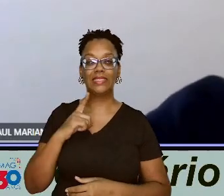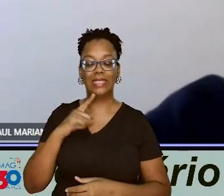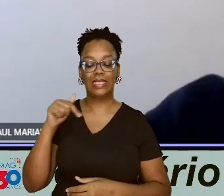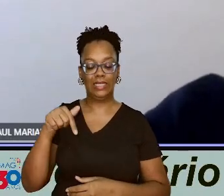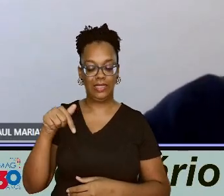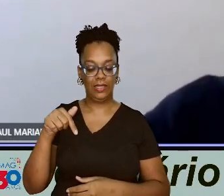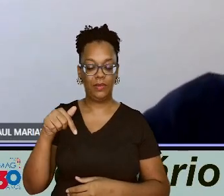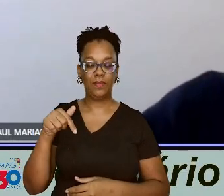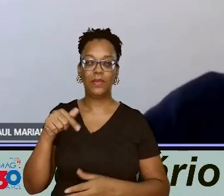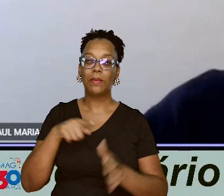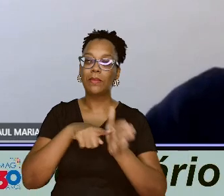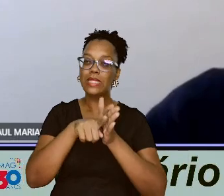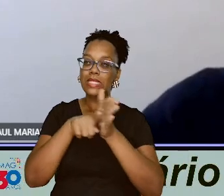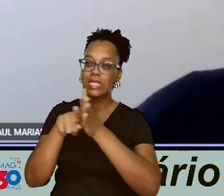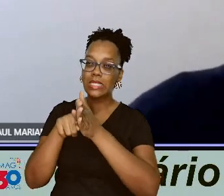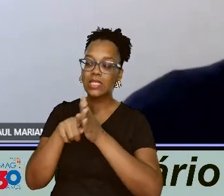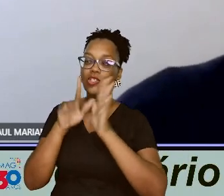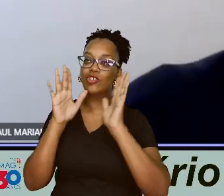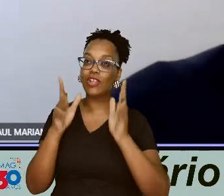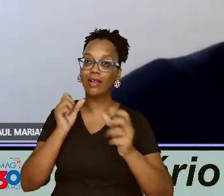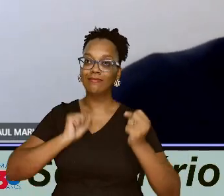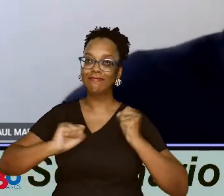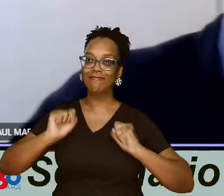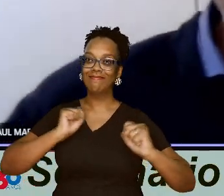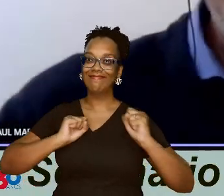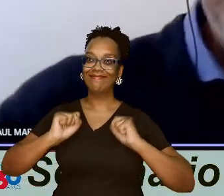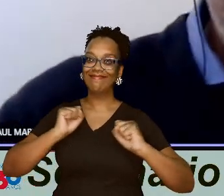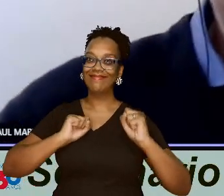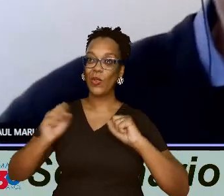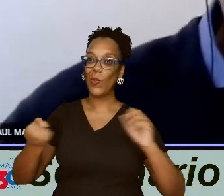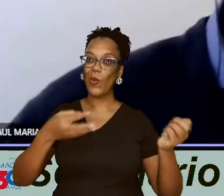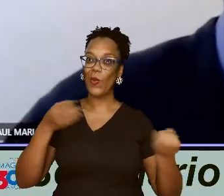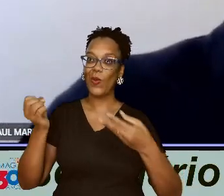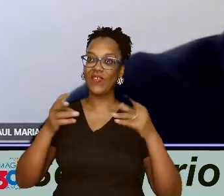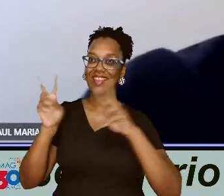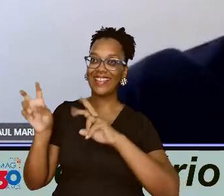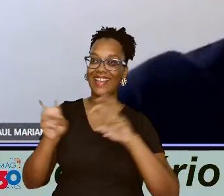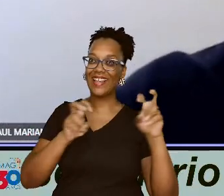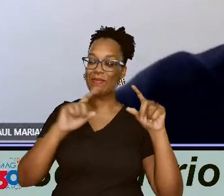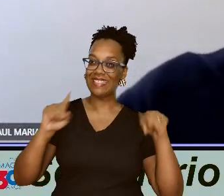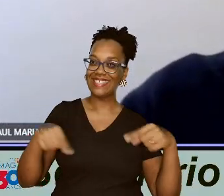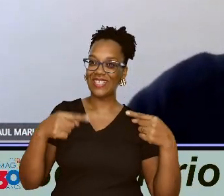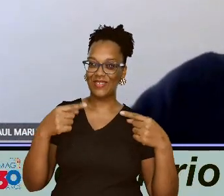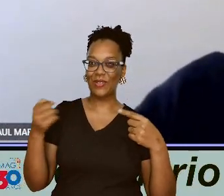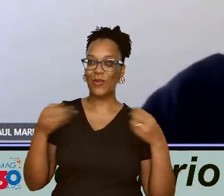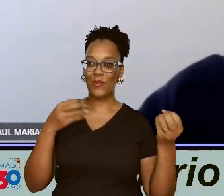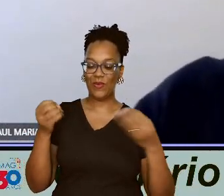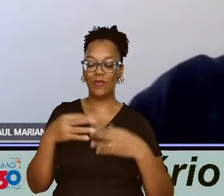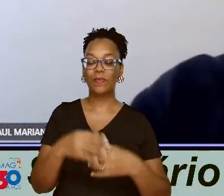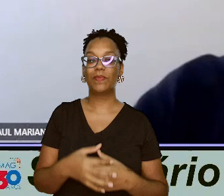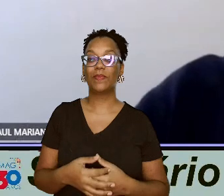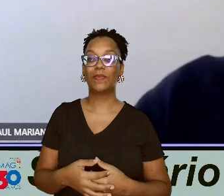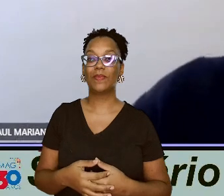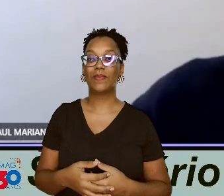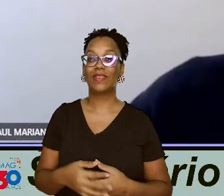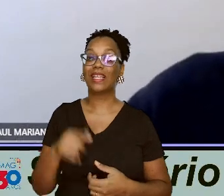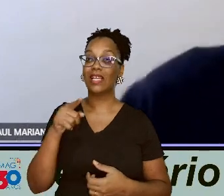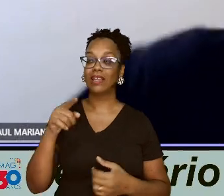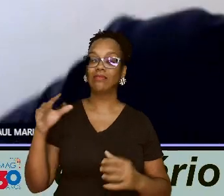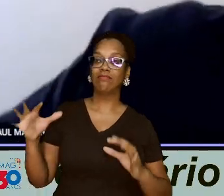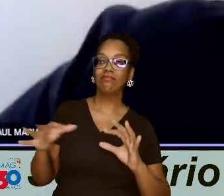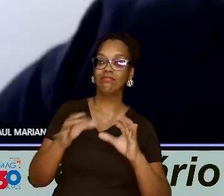os pesquisadores já estão ansiosos por novos temas, novos desafios, né? E esses cruzamentos que não